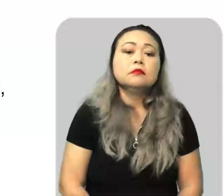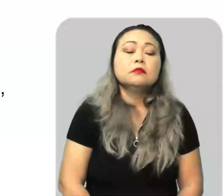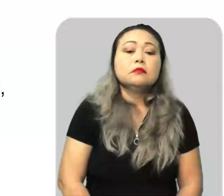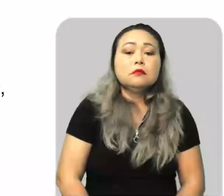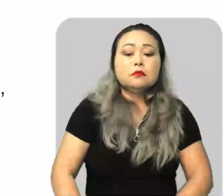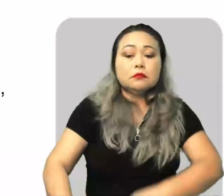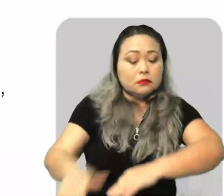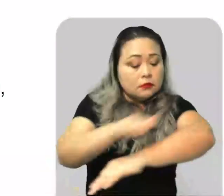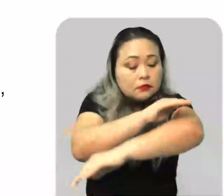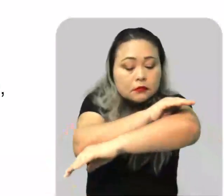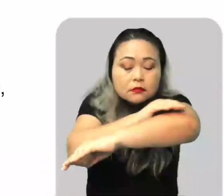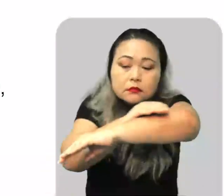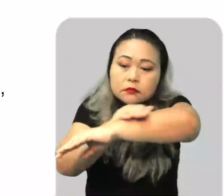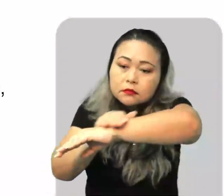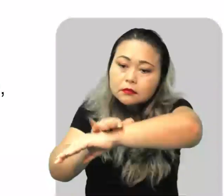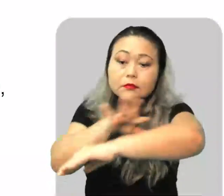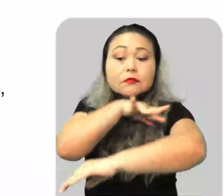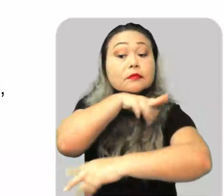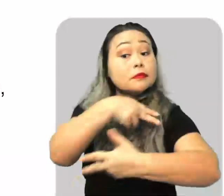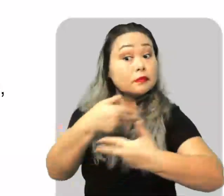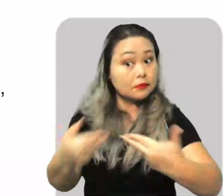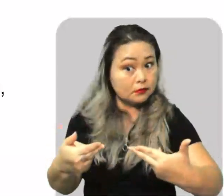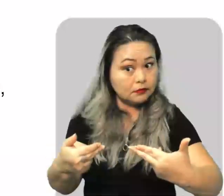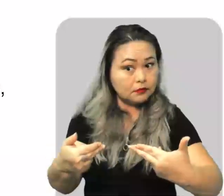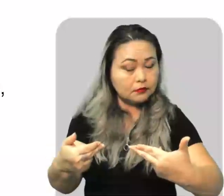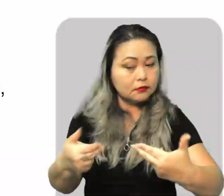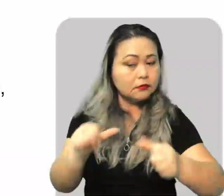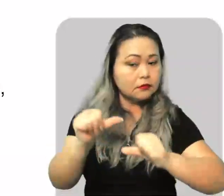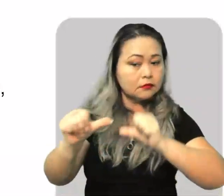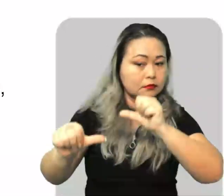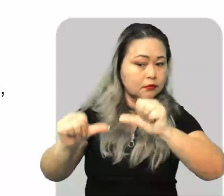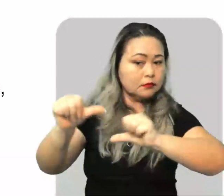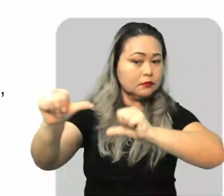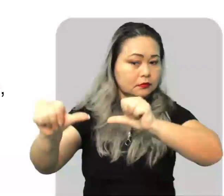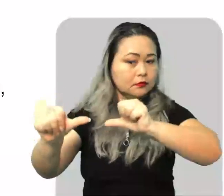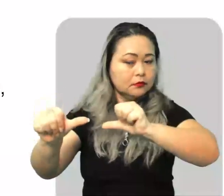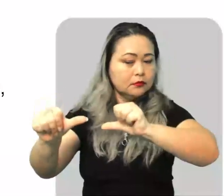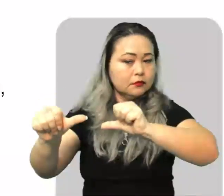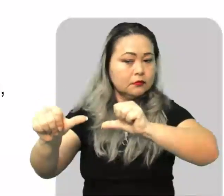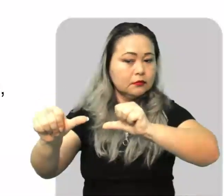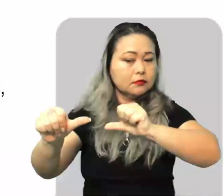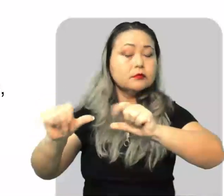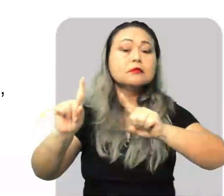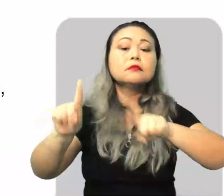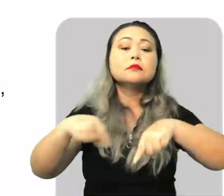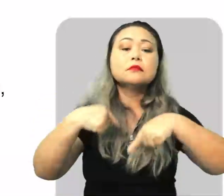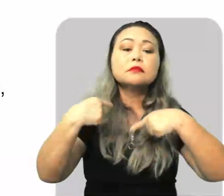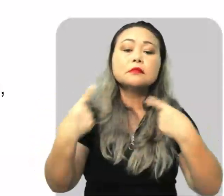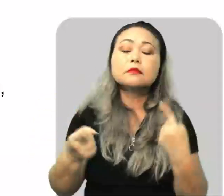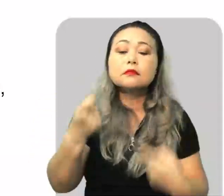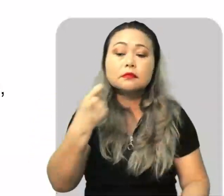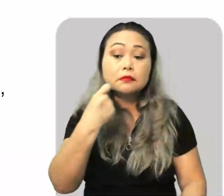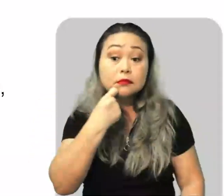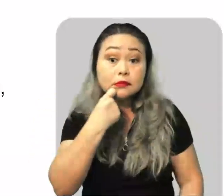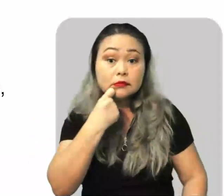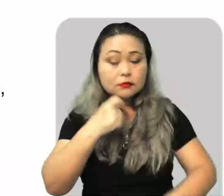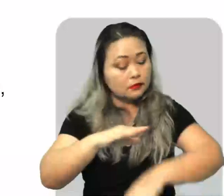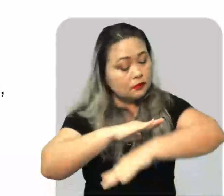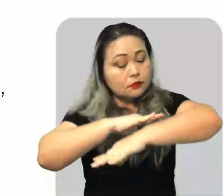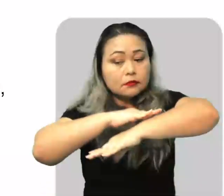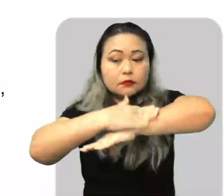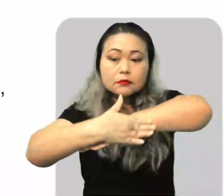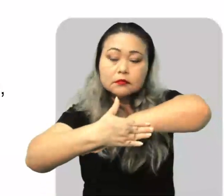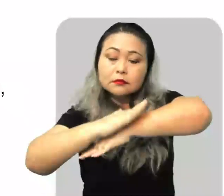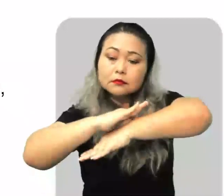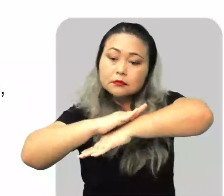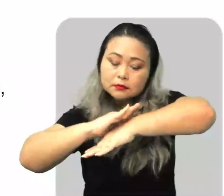A cobertura do corpo dos animais muda bastante. Muitos peixes têm o corpo coberto